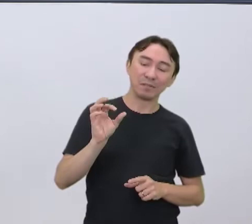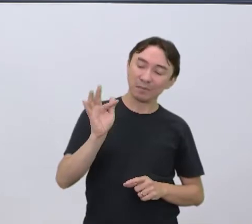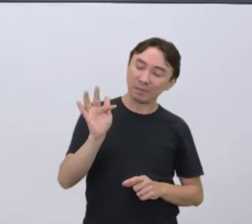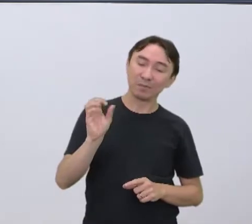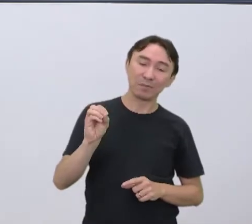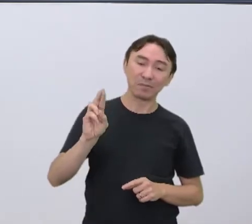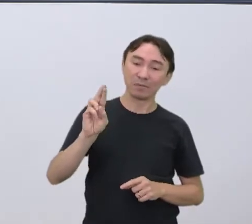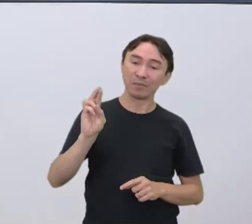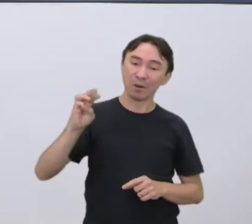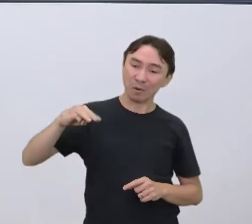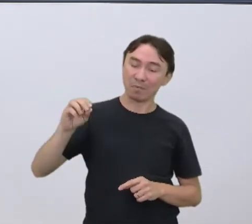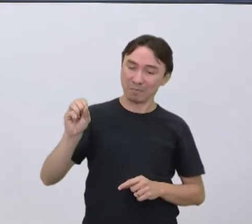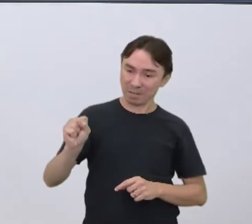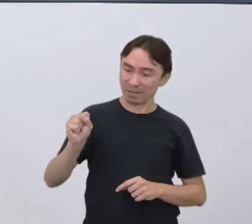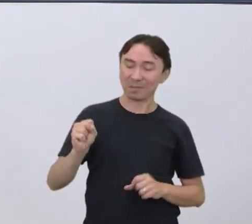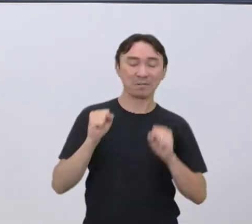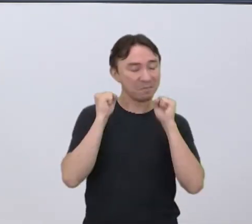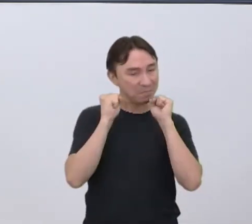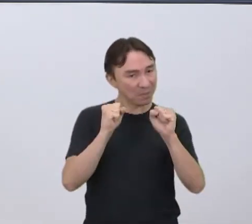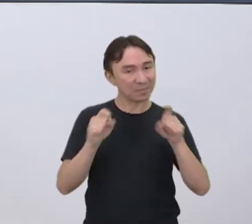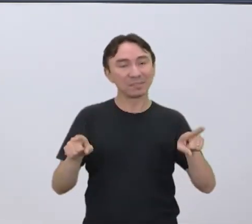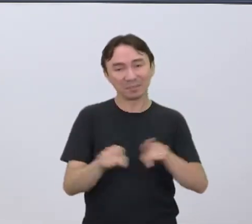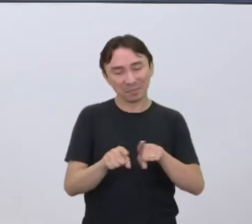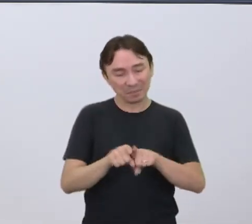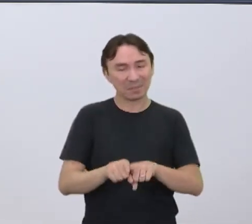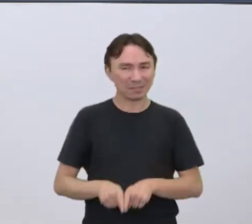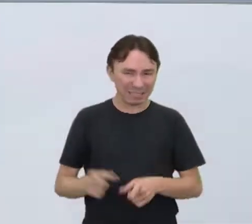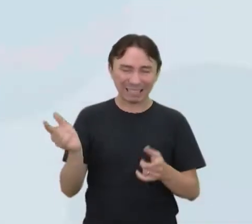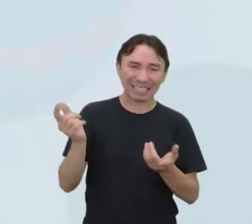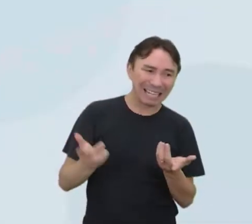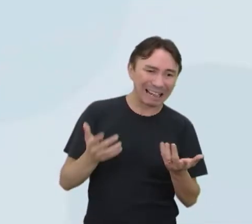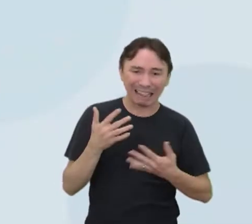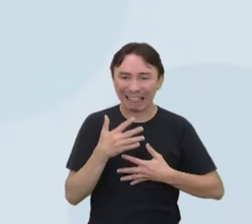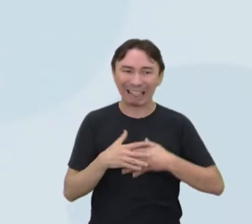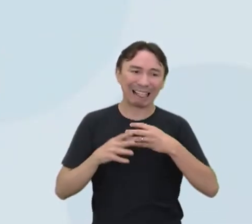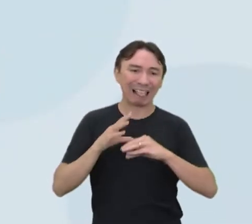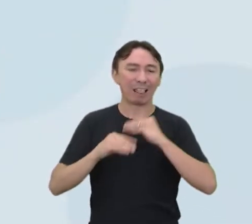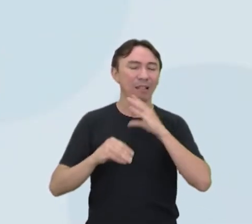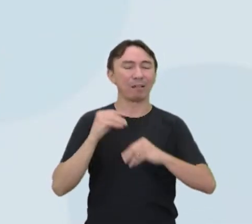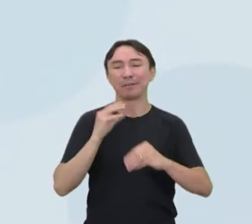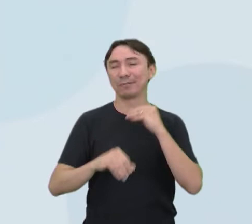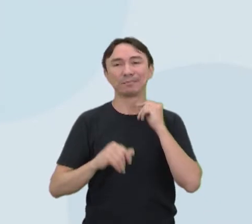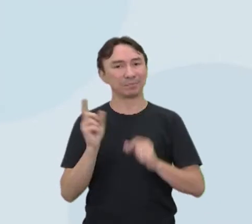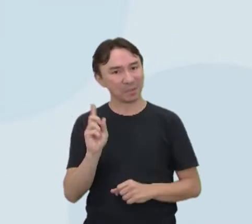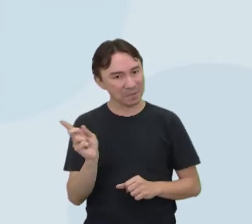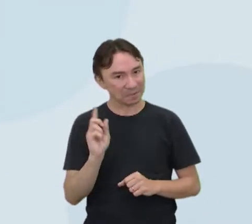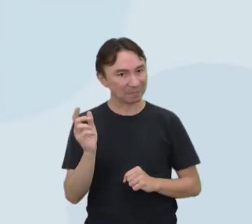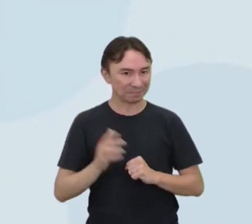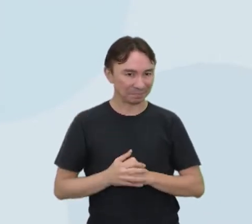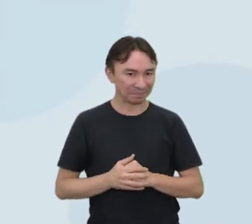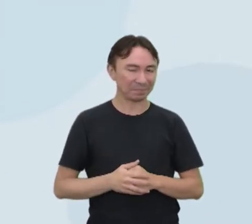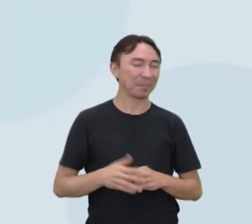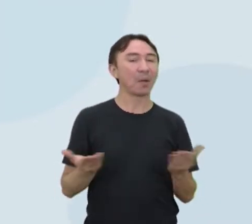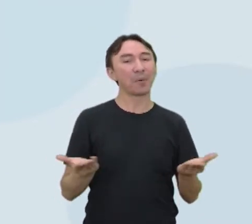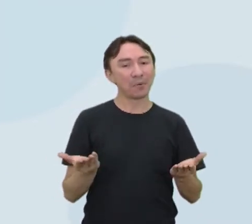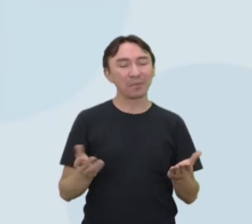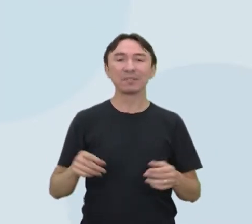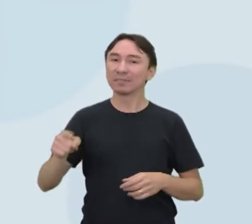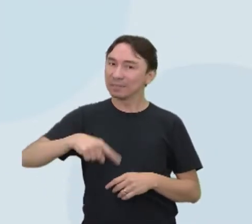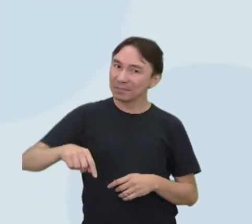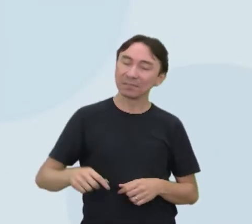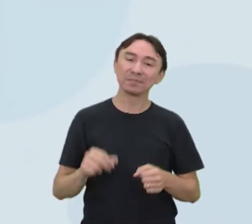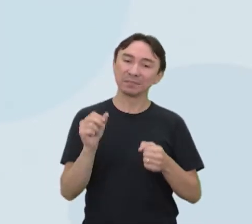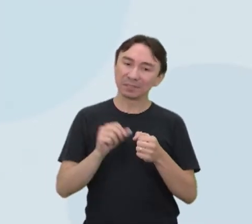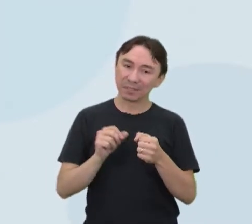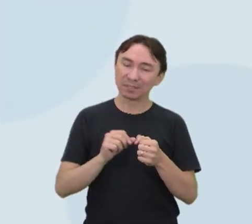tá? Desculpa nenhuma, zero, tá ok? Vamos então lá, Roberta. Depois Vamos. a gente vai fazer ao vivo, né? Vamos fazer ao vivo mesmo. Né?